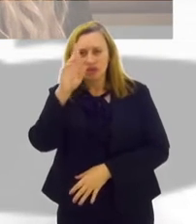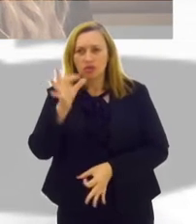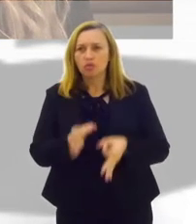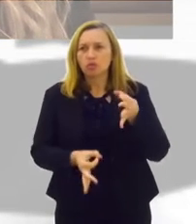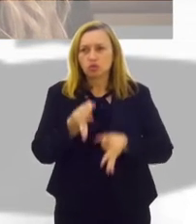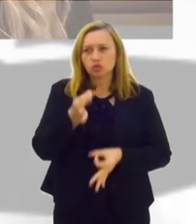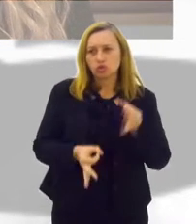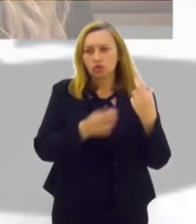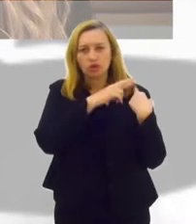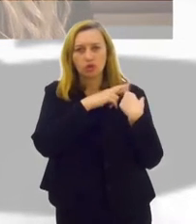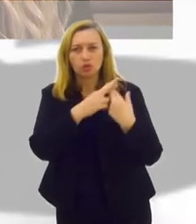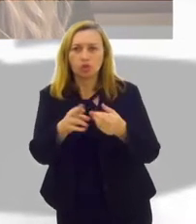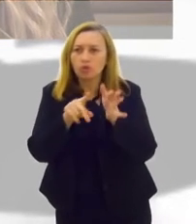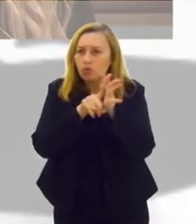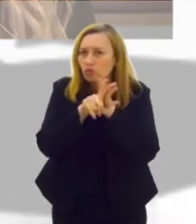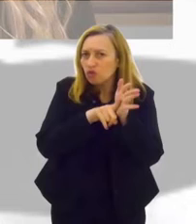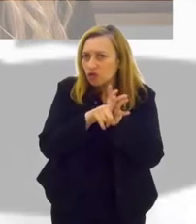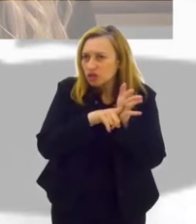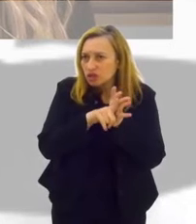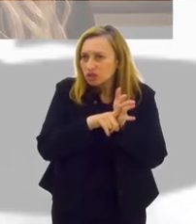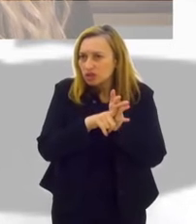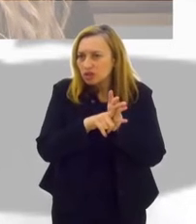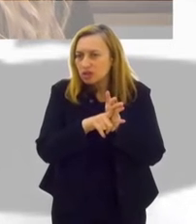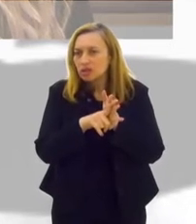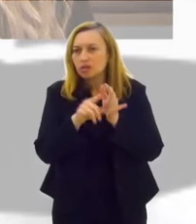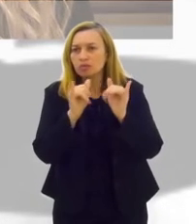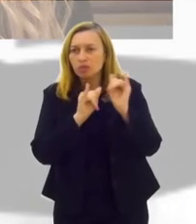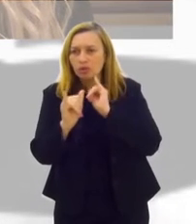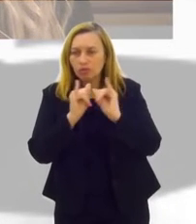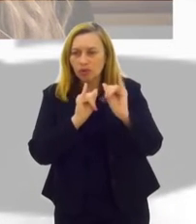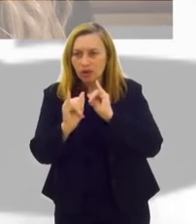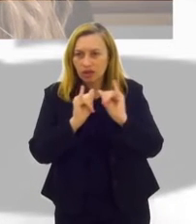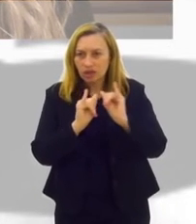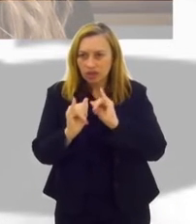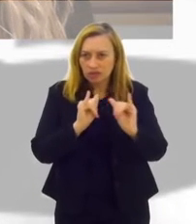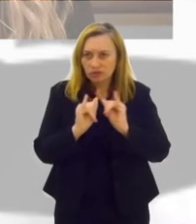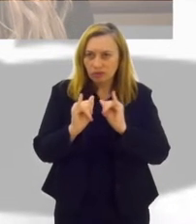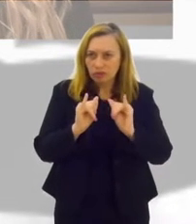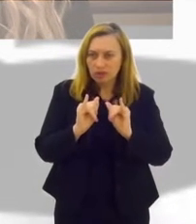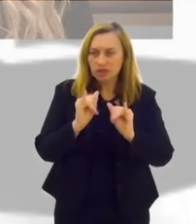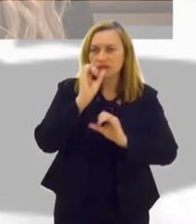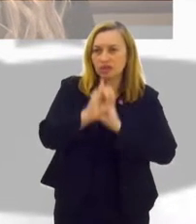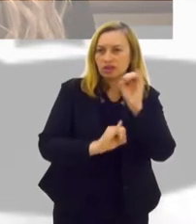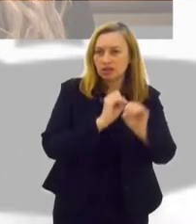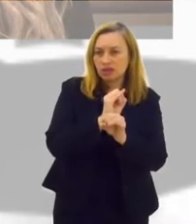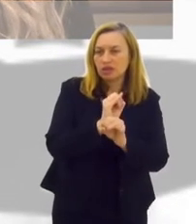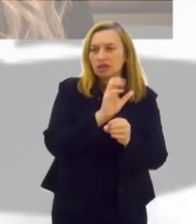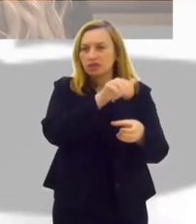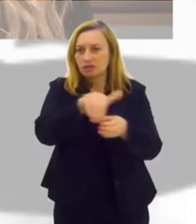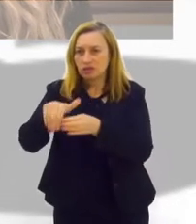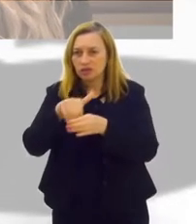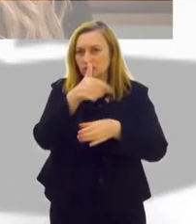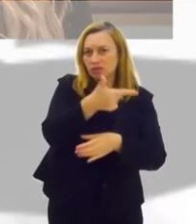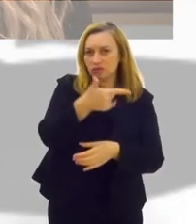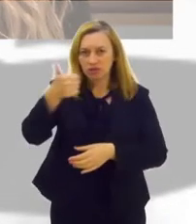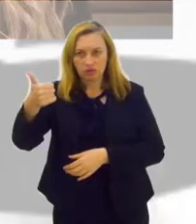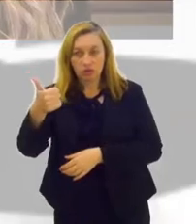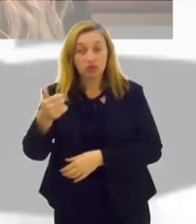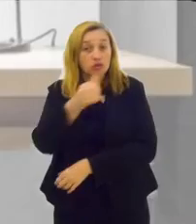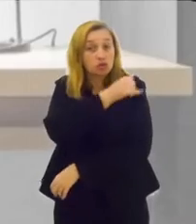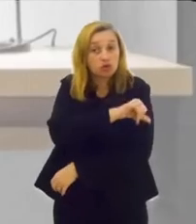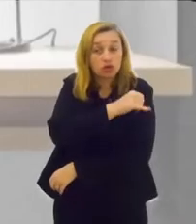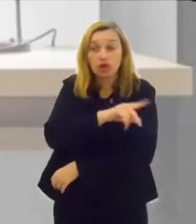juiz responsável pela fiscalização da propaganda eleitoral na internet das eleições de 2022 no Rio de